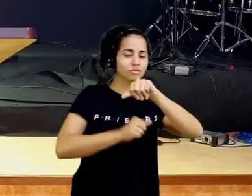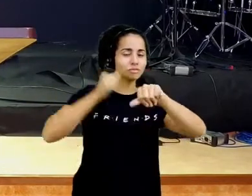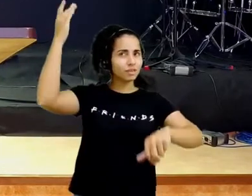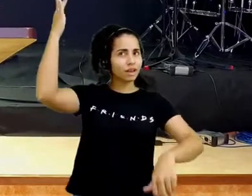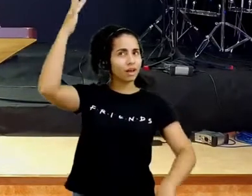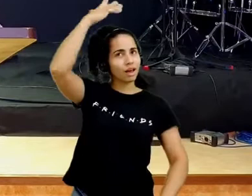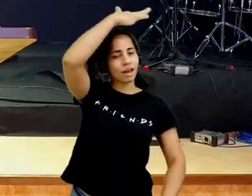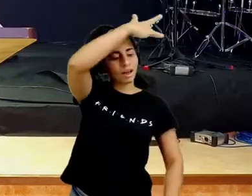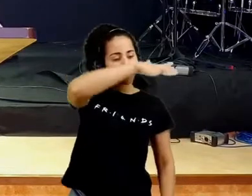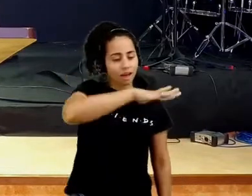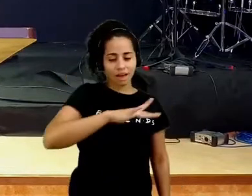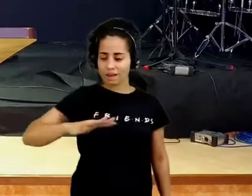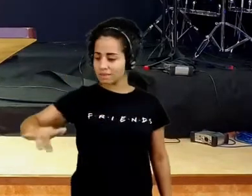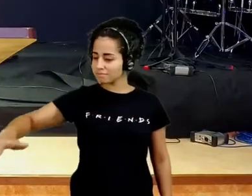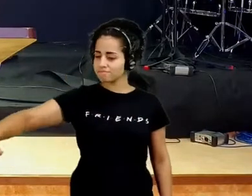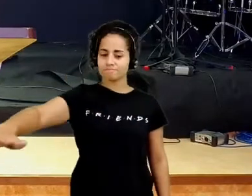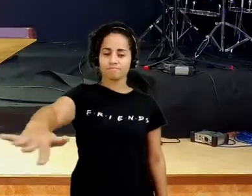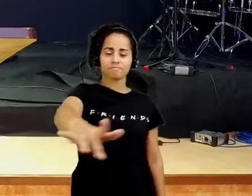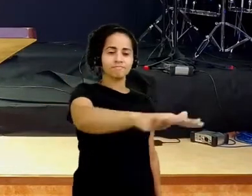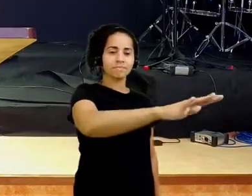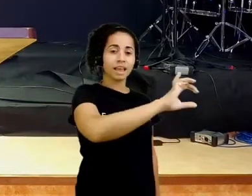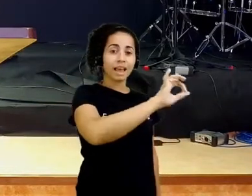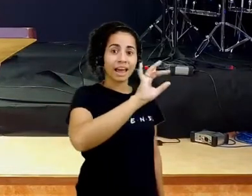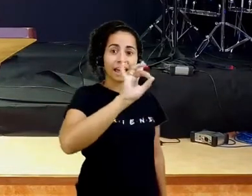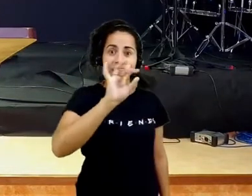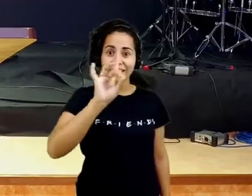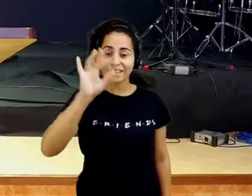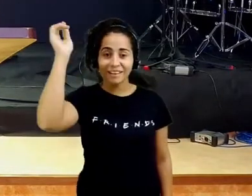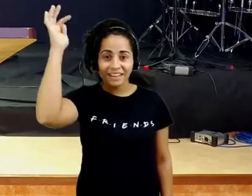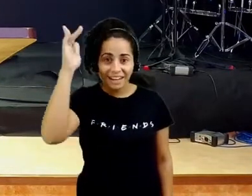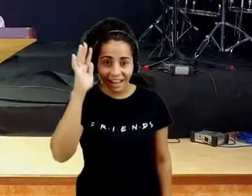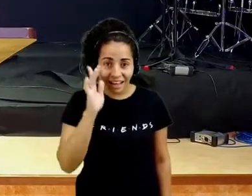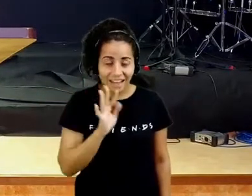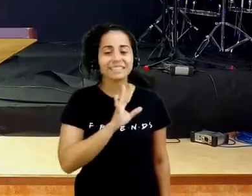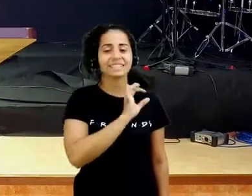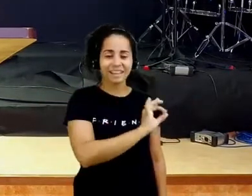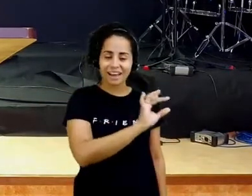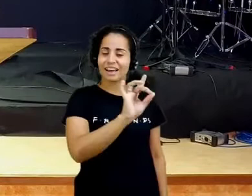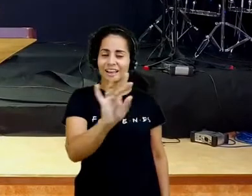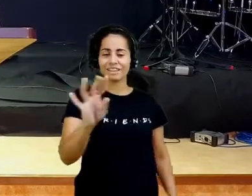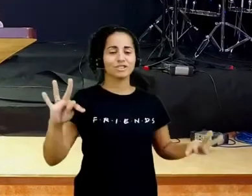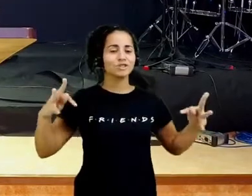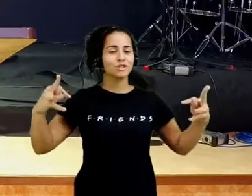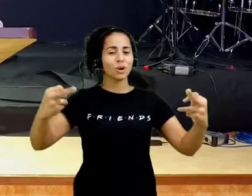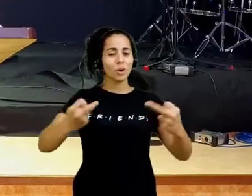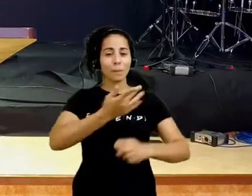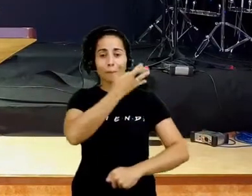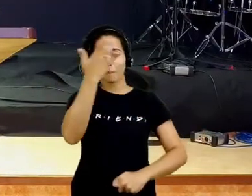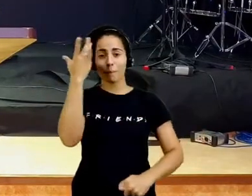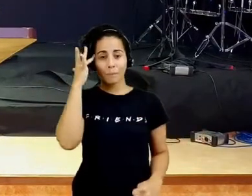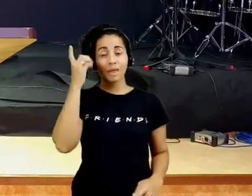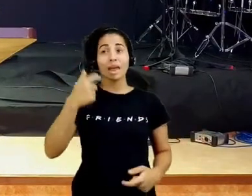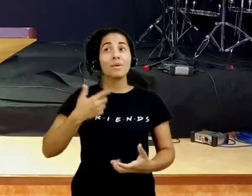sobre todos. As misericórdias do Senhor é sobre cada um de nós. A graça do Senhor é sobre todos nós. E ele diz,